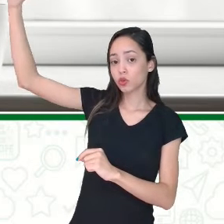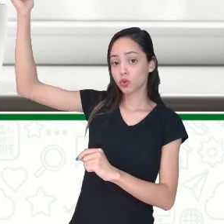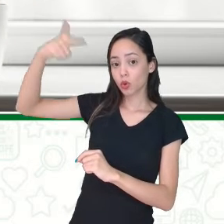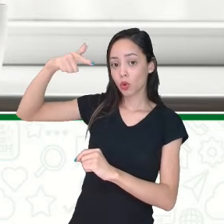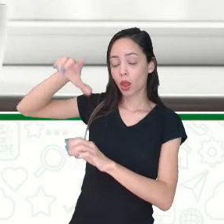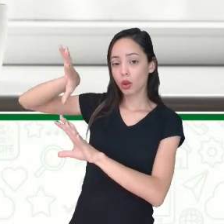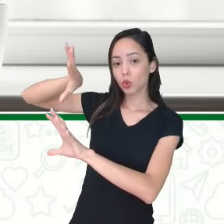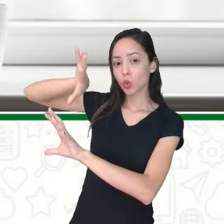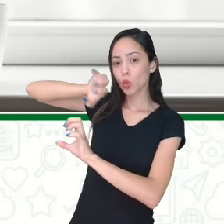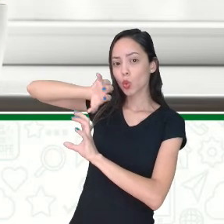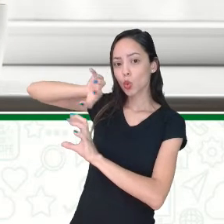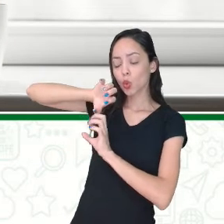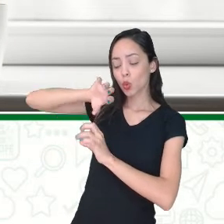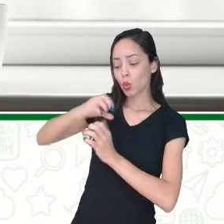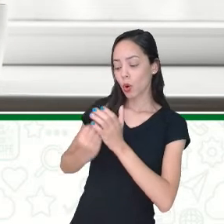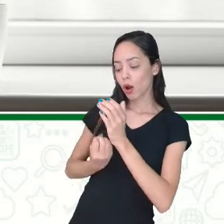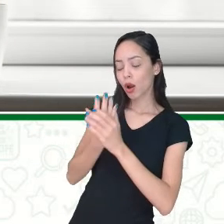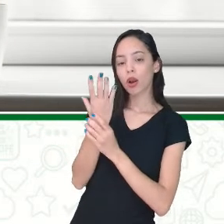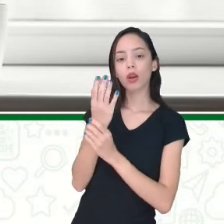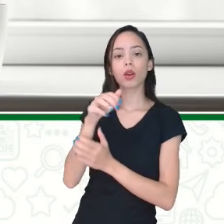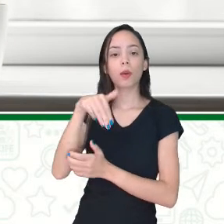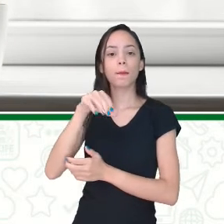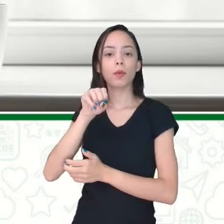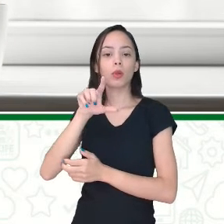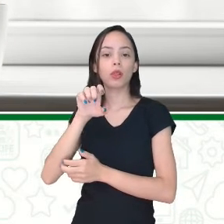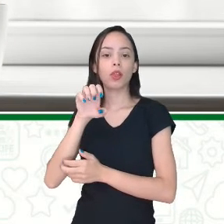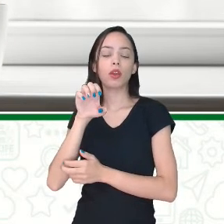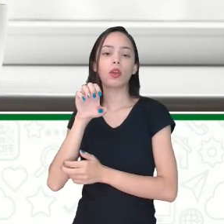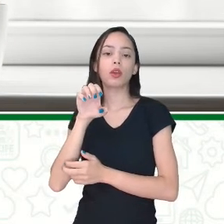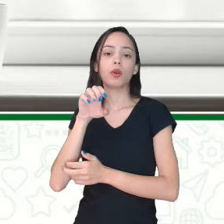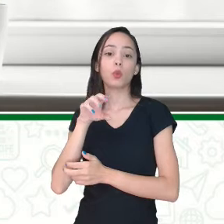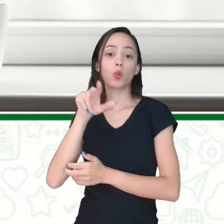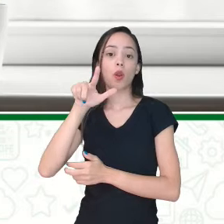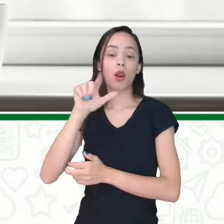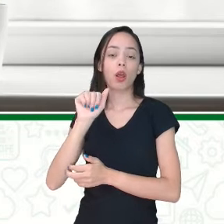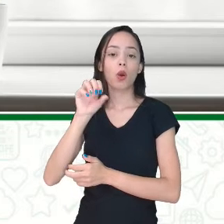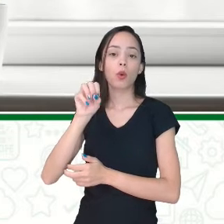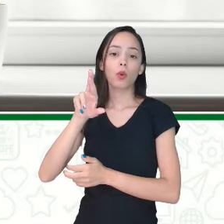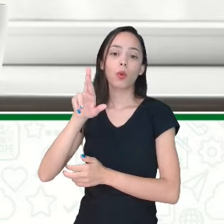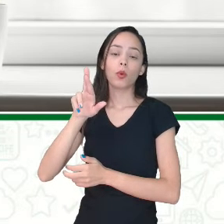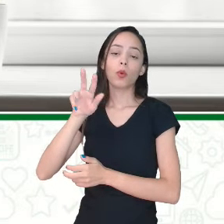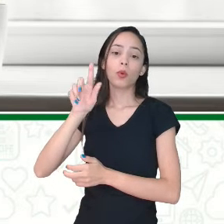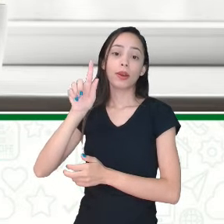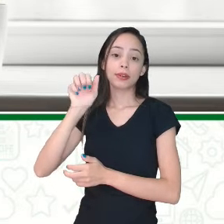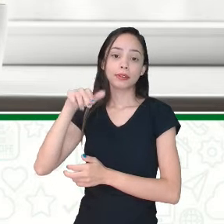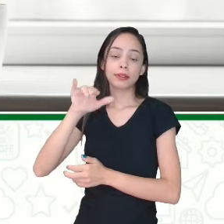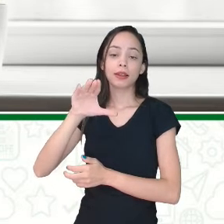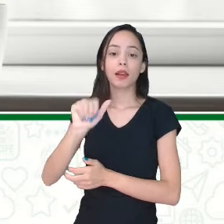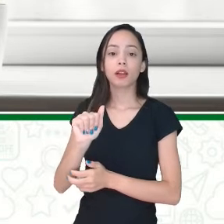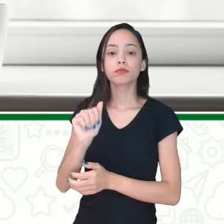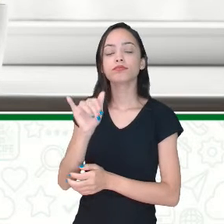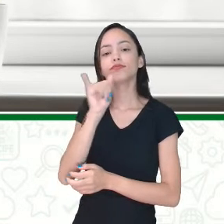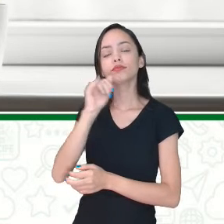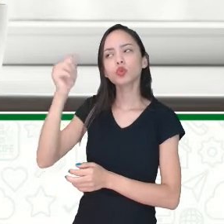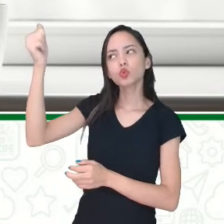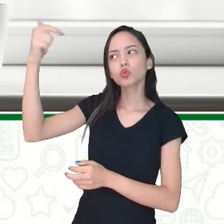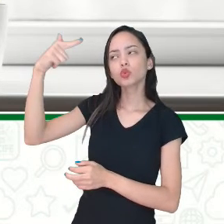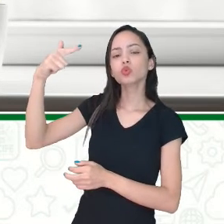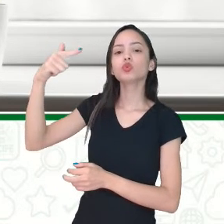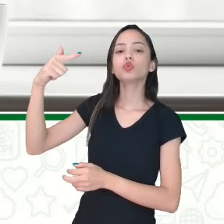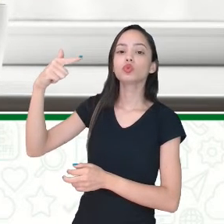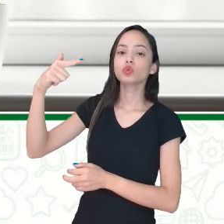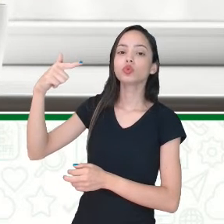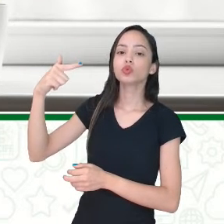moléculas orgânicas são produzidas. Ou seja, a luz do sol, ela vai chegar